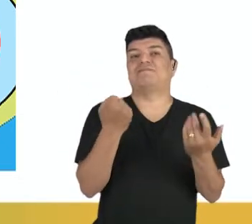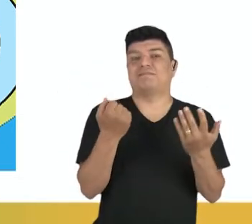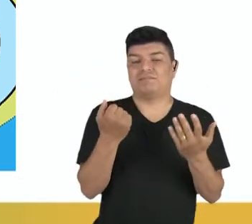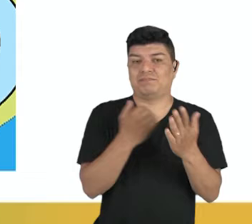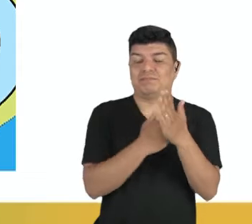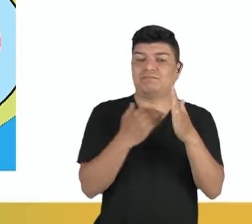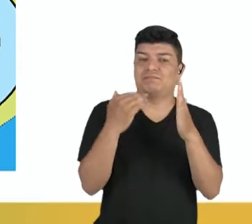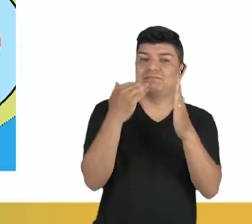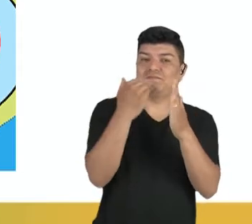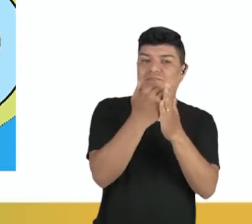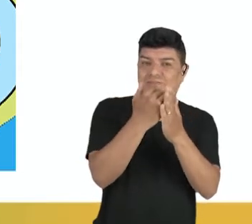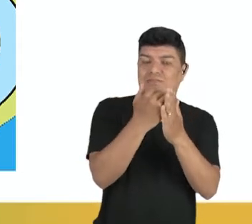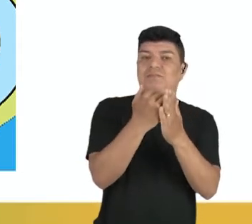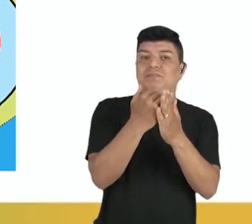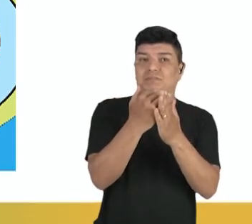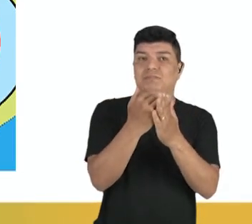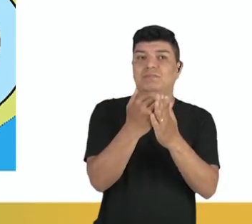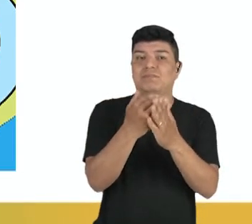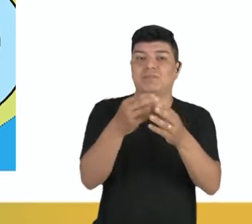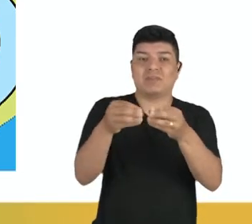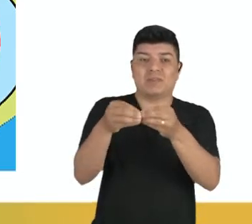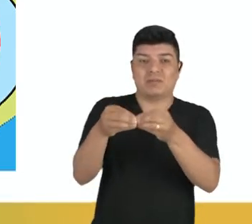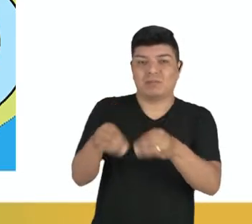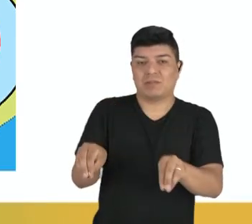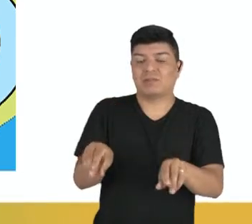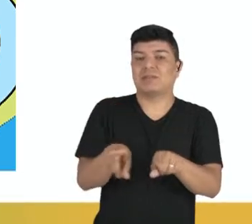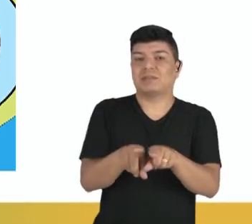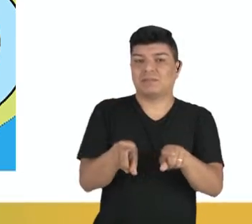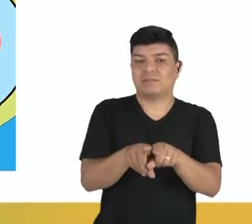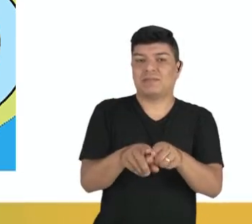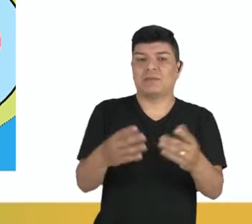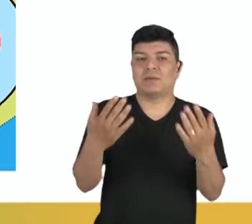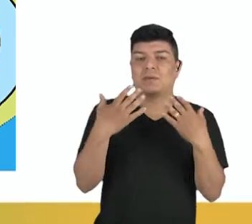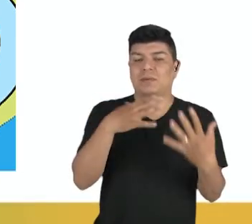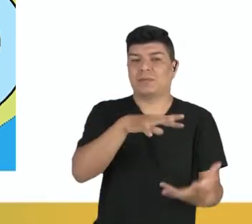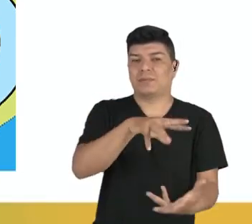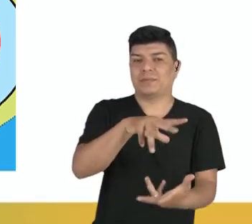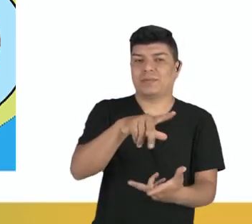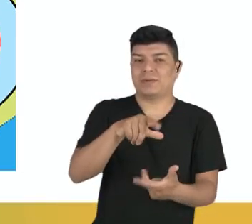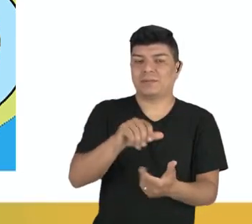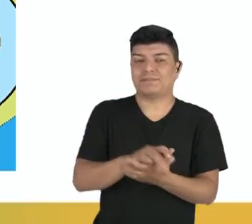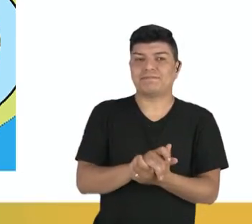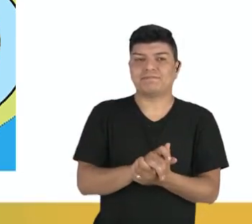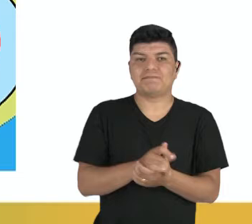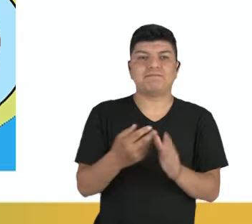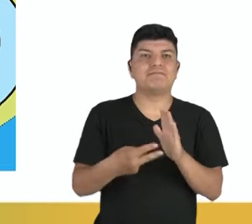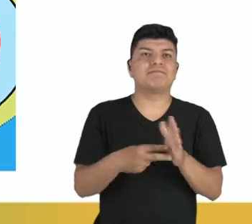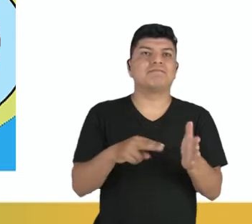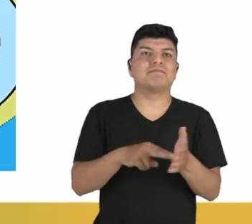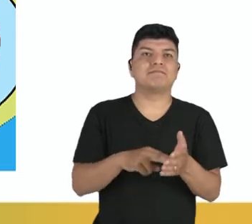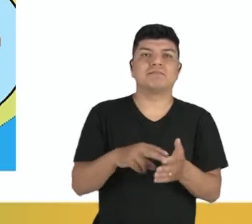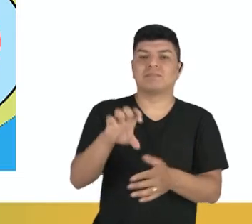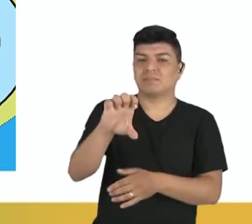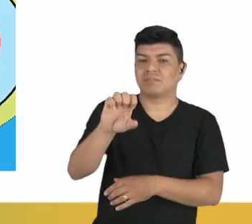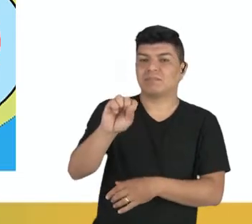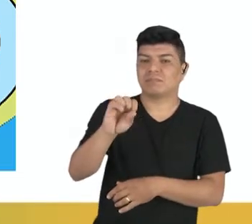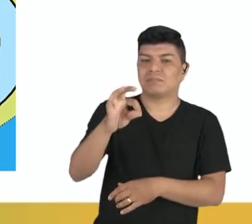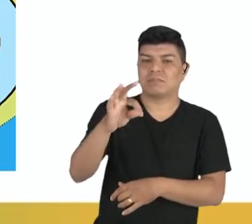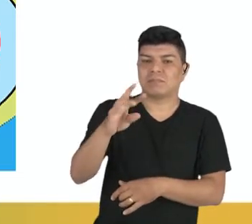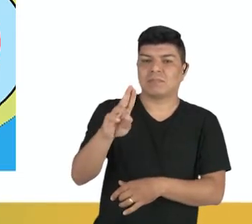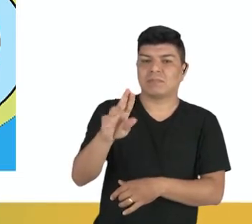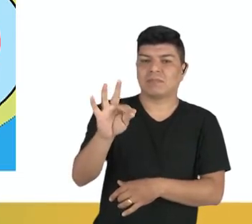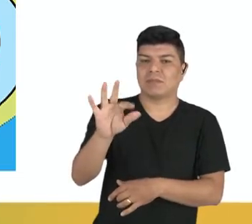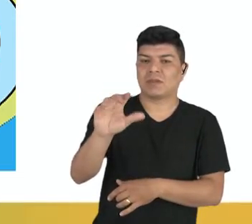efeito estufa e o efeito estufa é uma consequência também do aquecimento global. Mas o que seria o efeito estufa? O